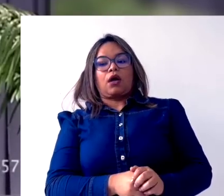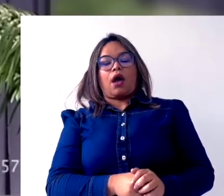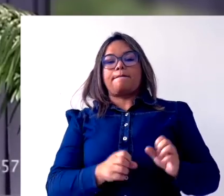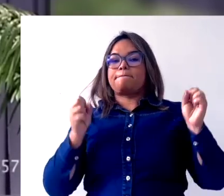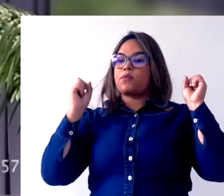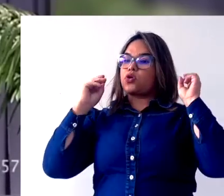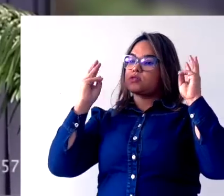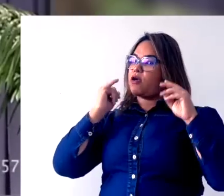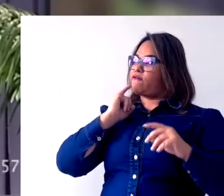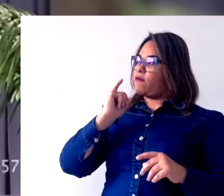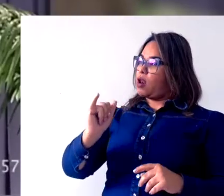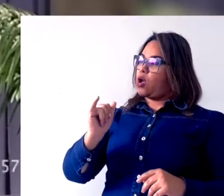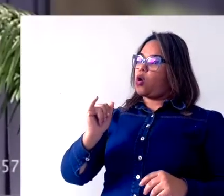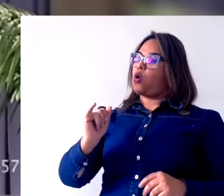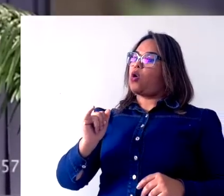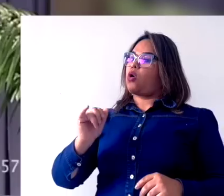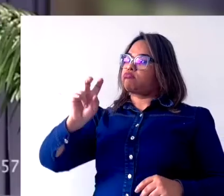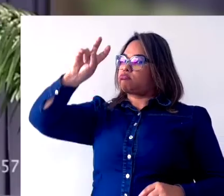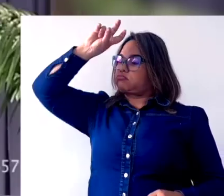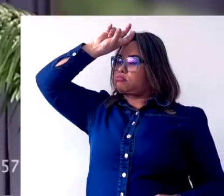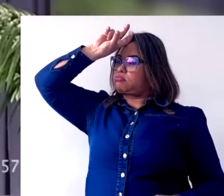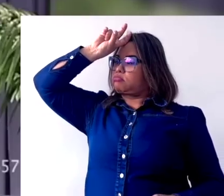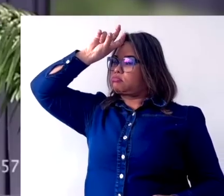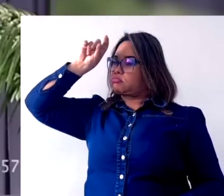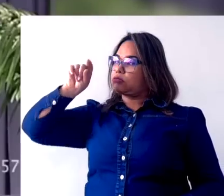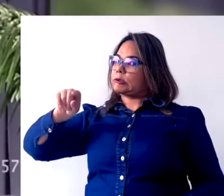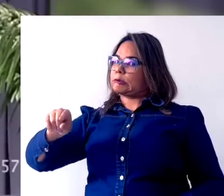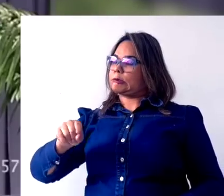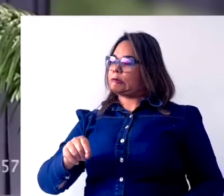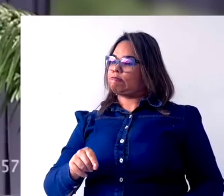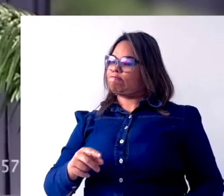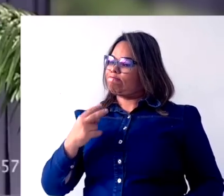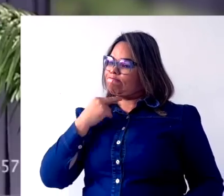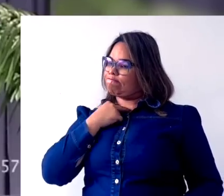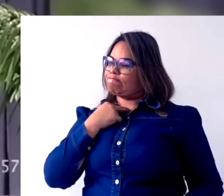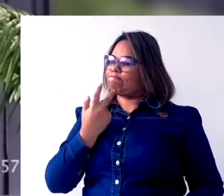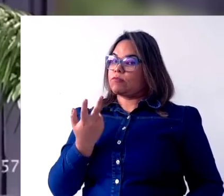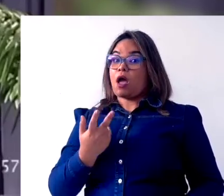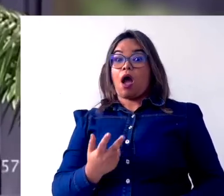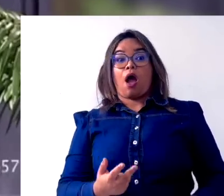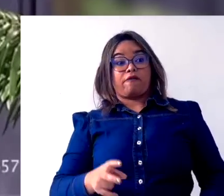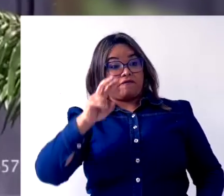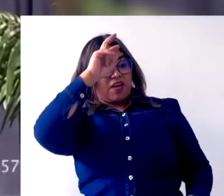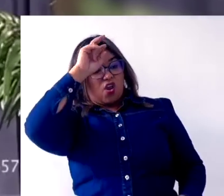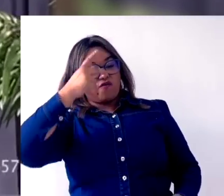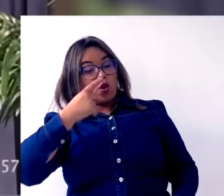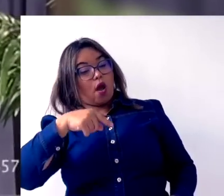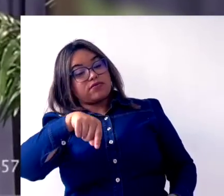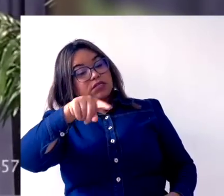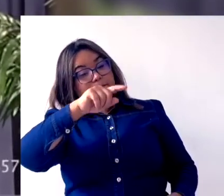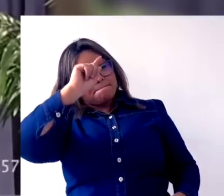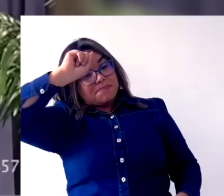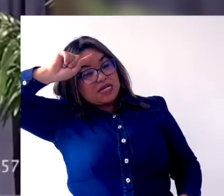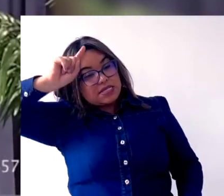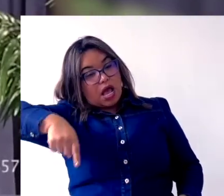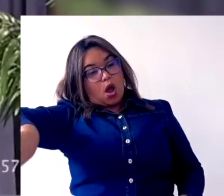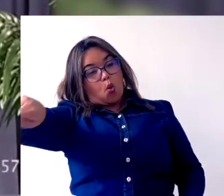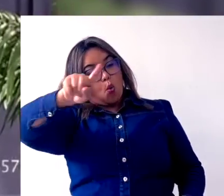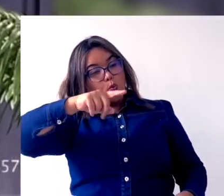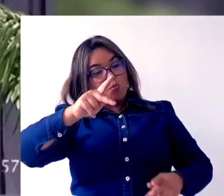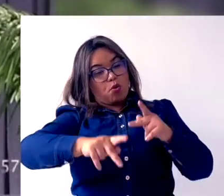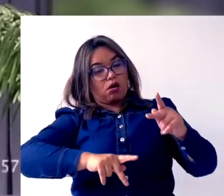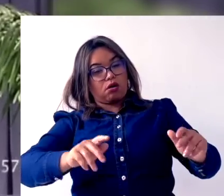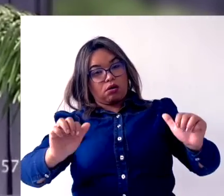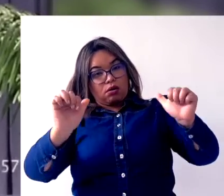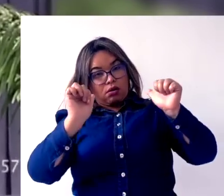E Faraó disse, você, Moisés, você tem que obrigar o povo a descansar. E a palavra descansar